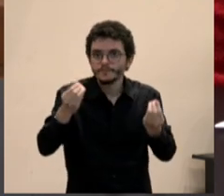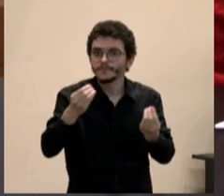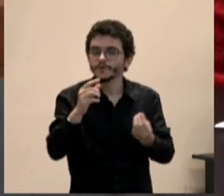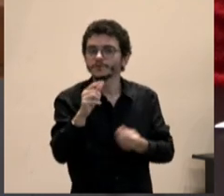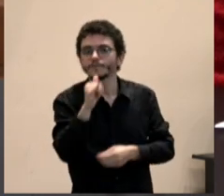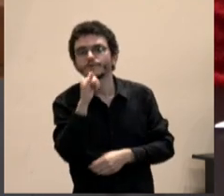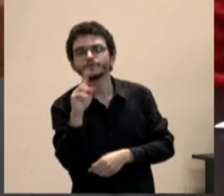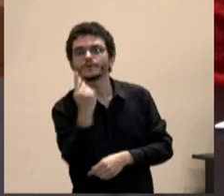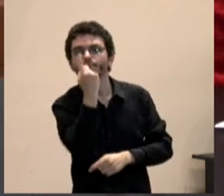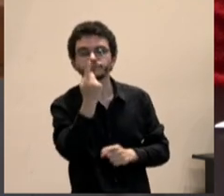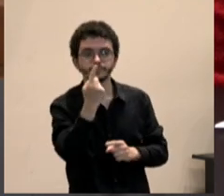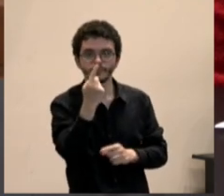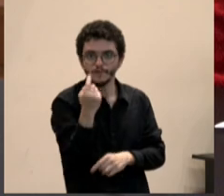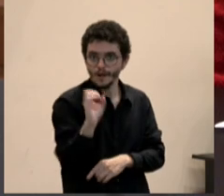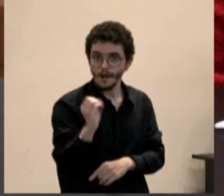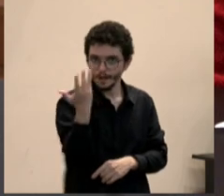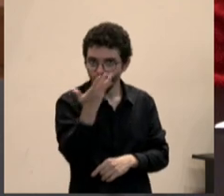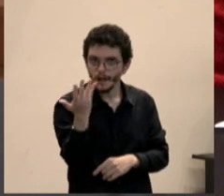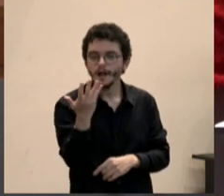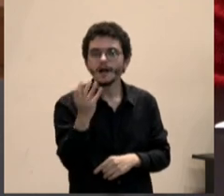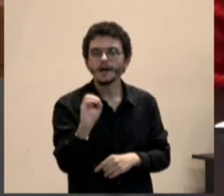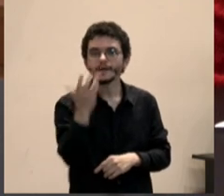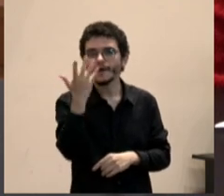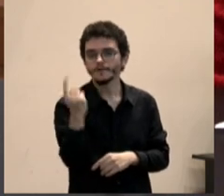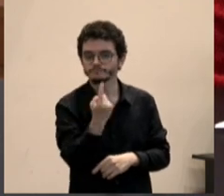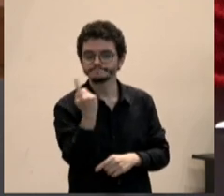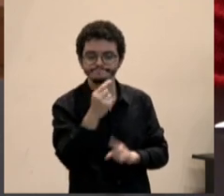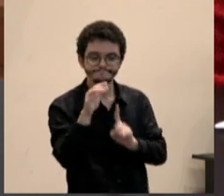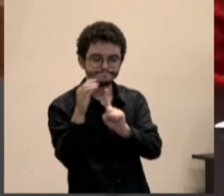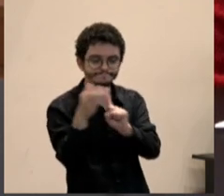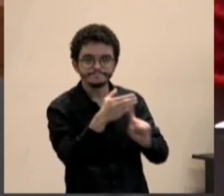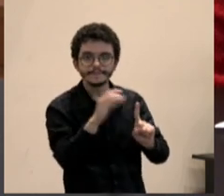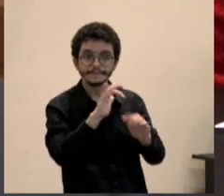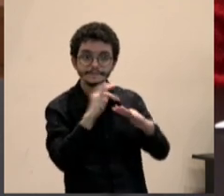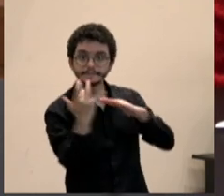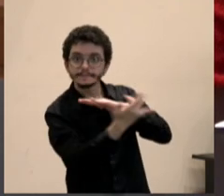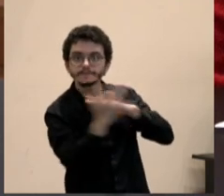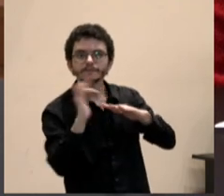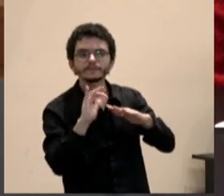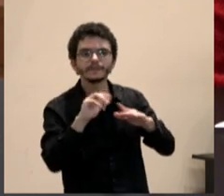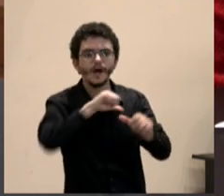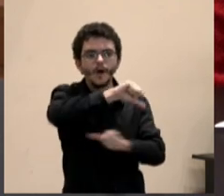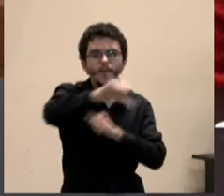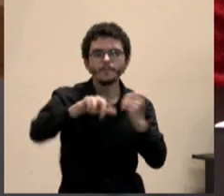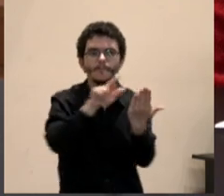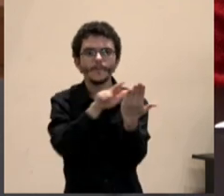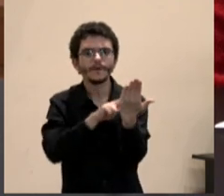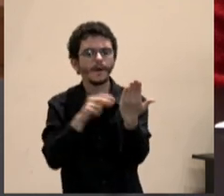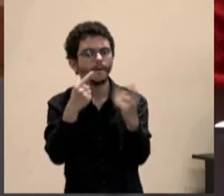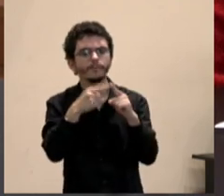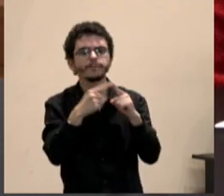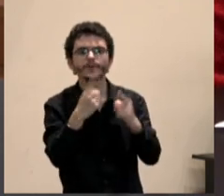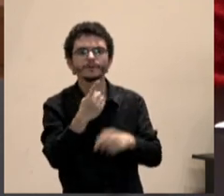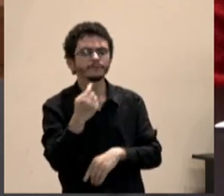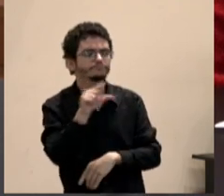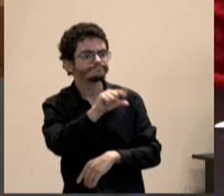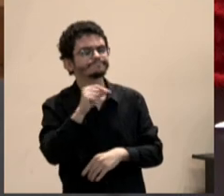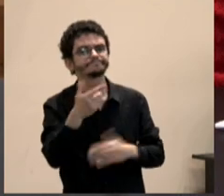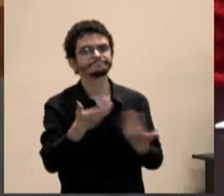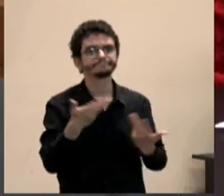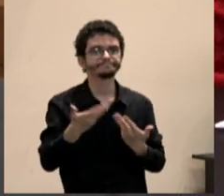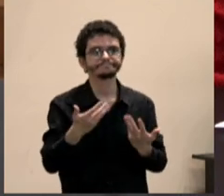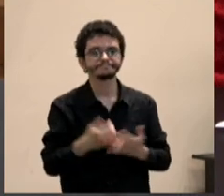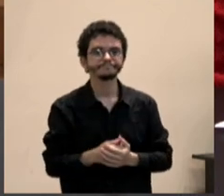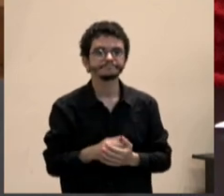isolado, nas redes sociais, ele se torna uma regra. Por que ele não foi escolher um...